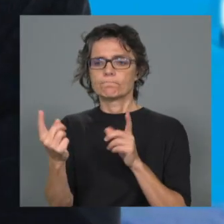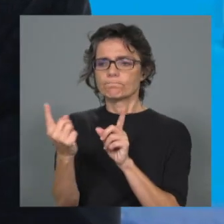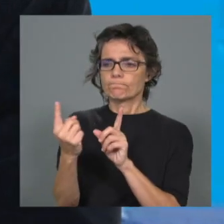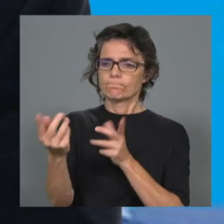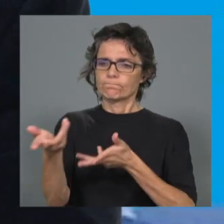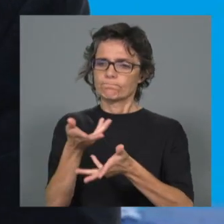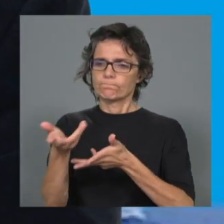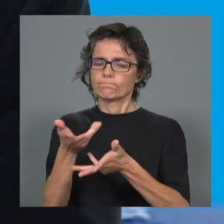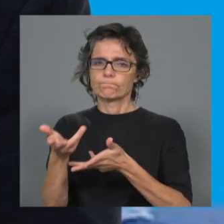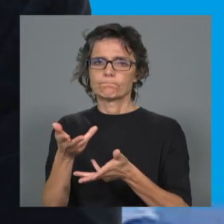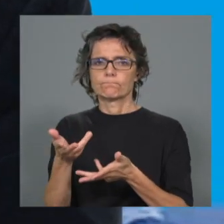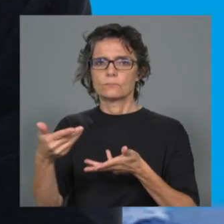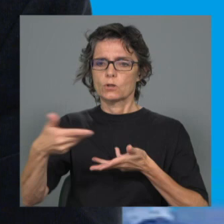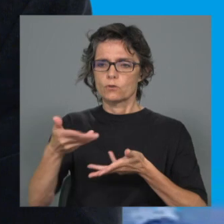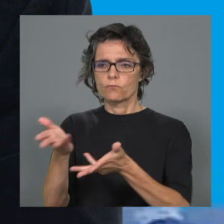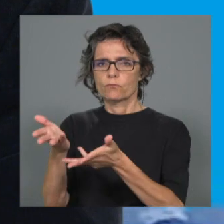interdependência,